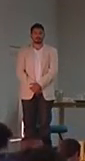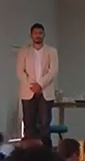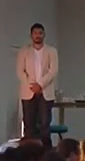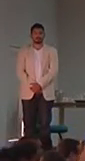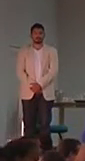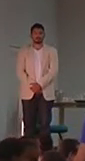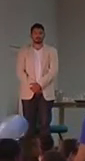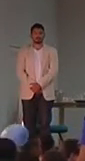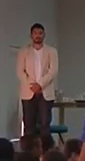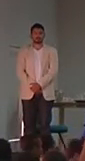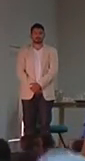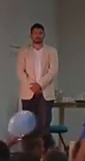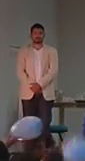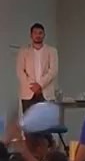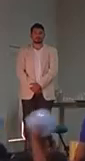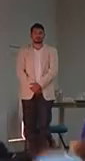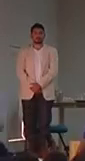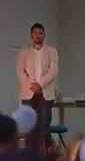Gente,